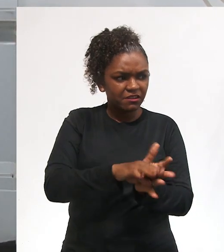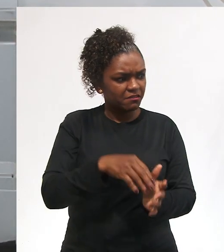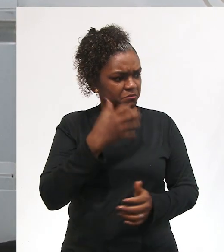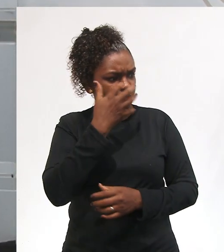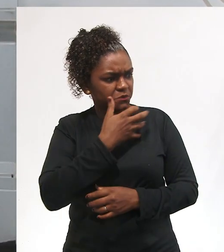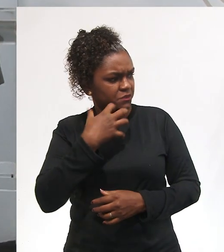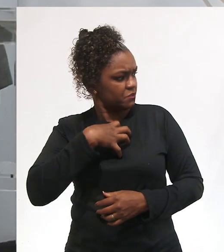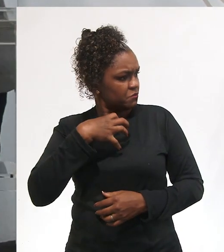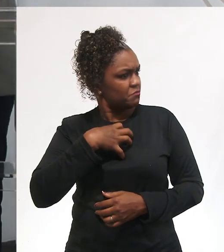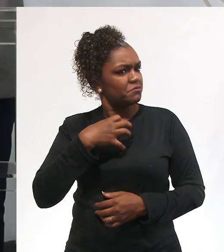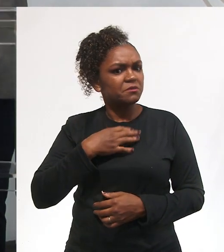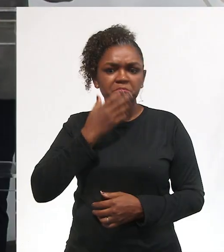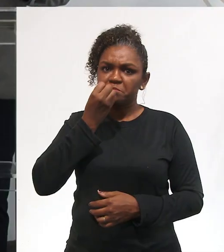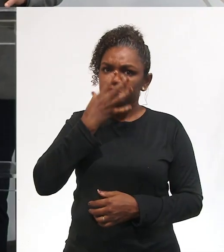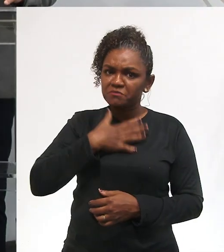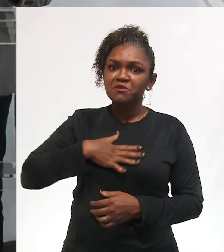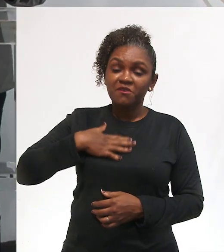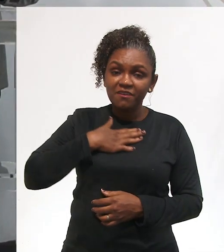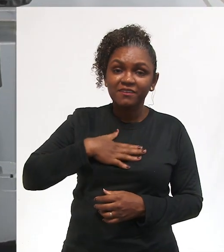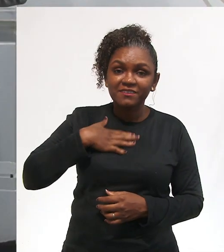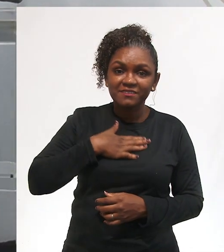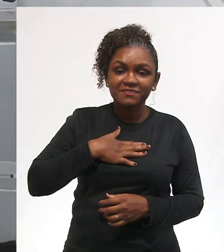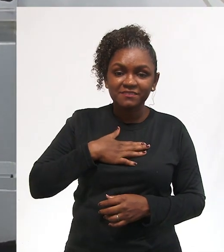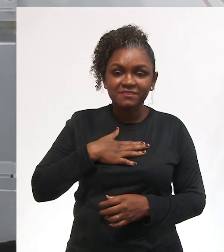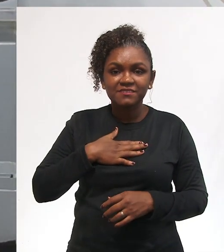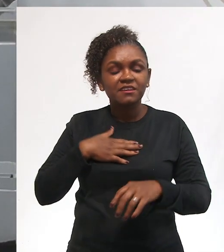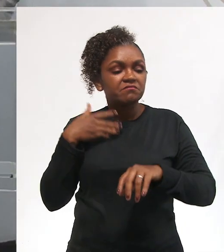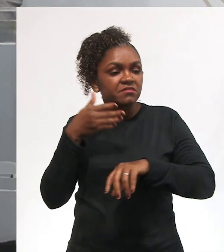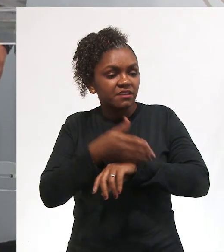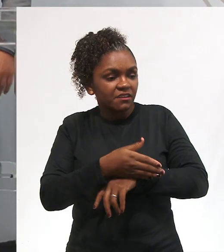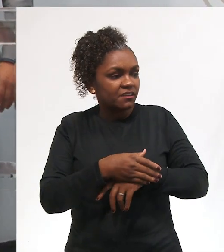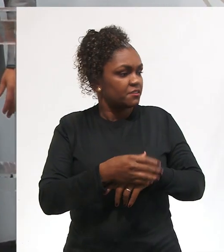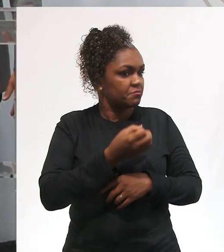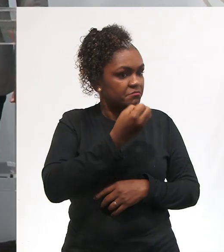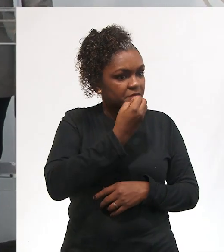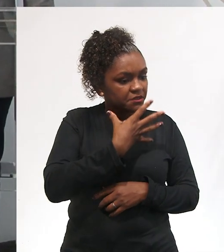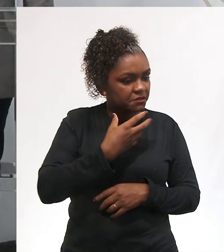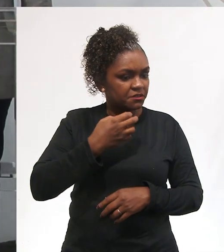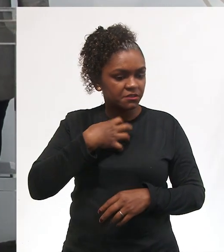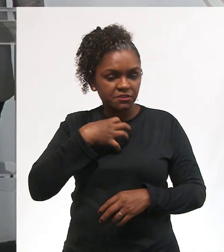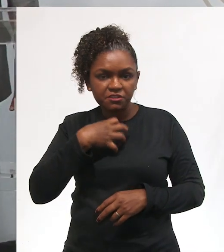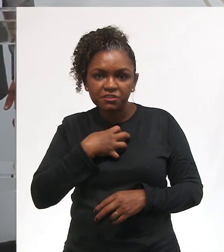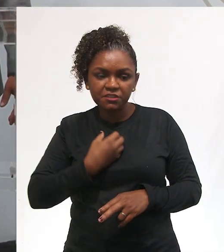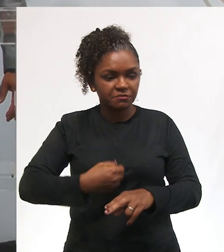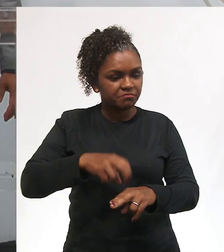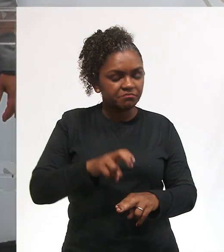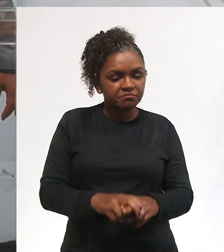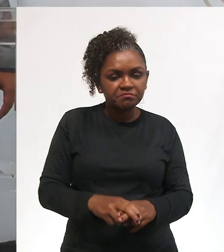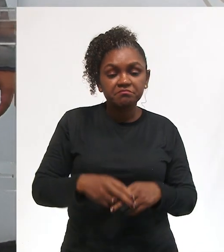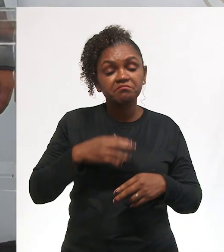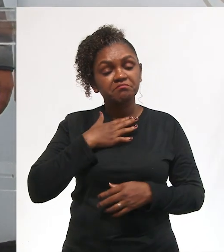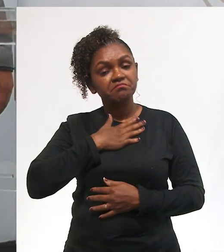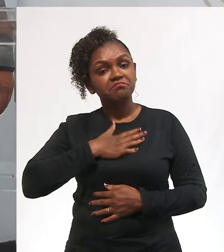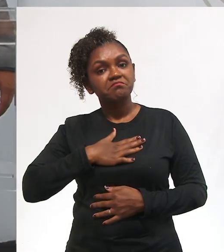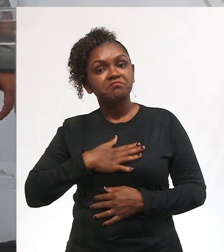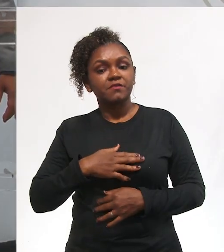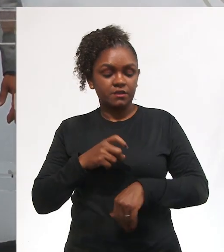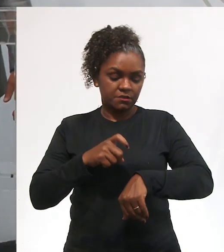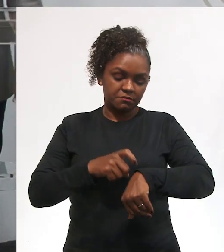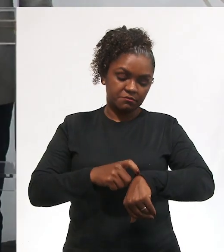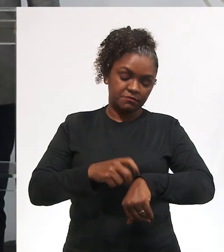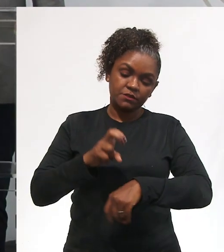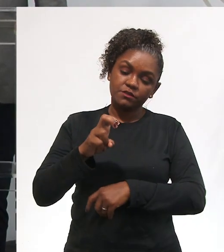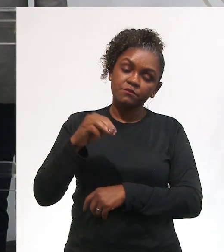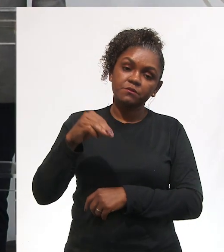música ali que o pessoal gostava, aí o pessoal já ia entrando, já ia se ambientando, e aí eu marcava 5 minutos